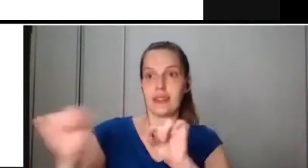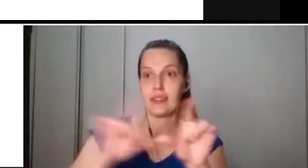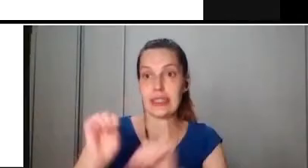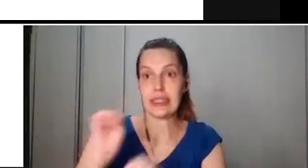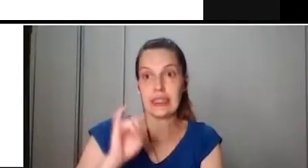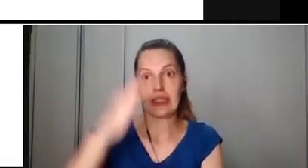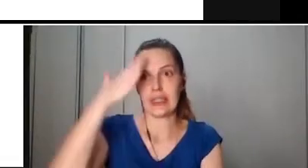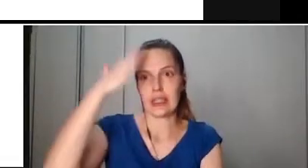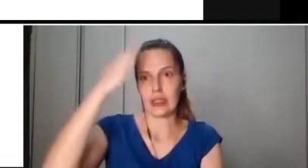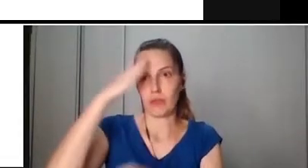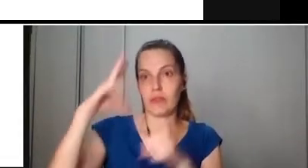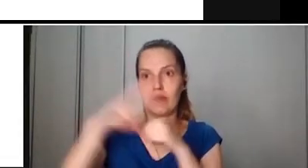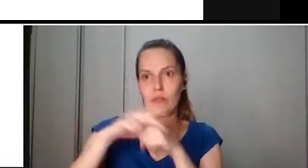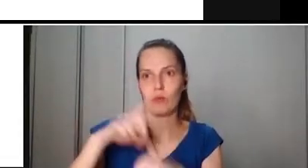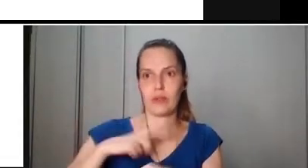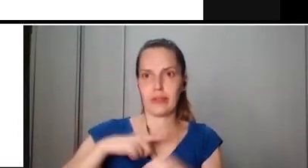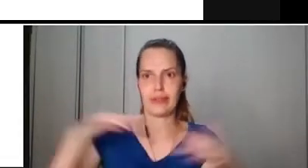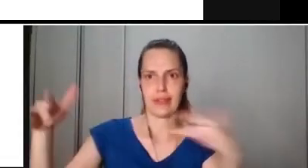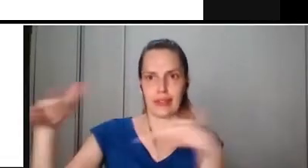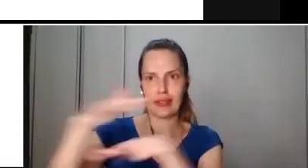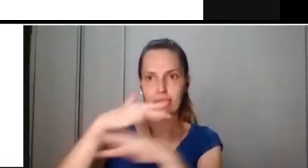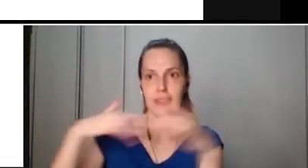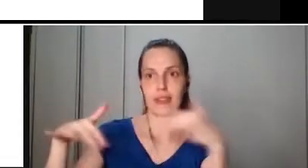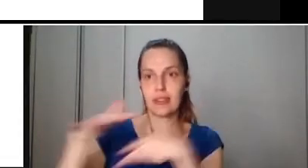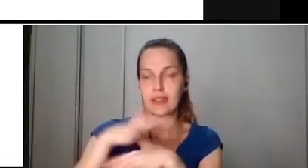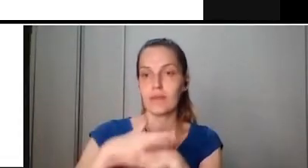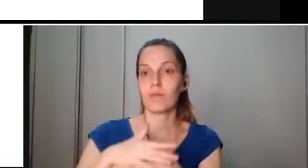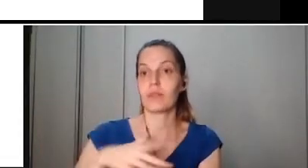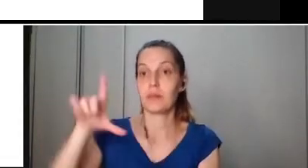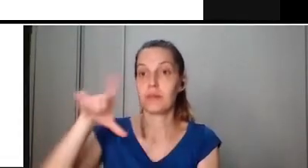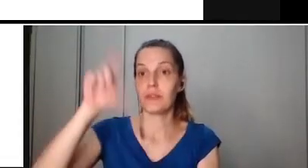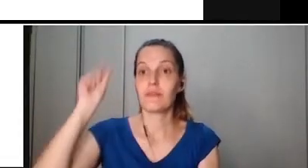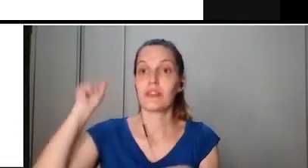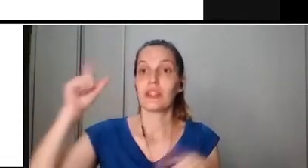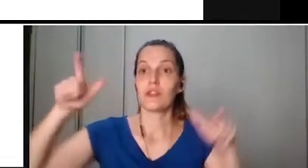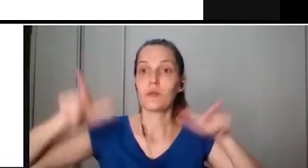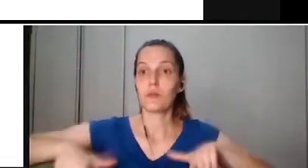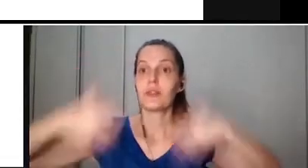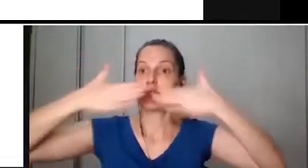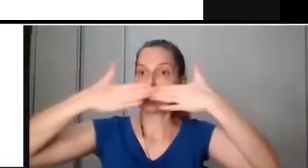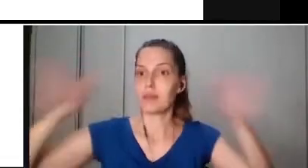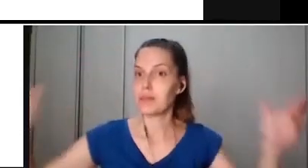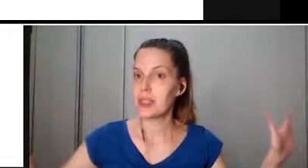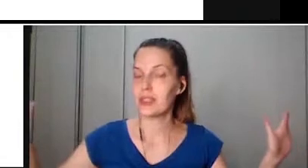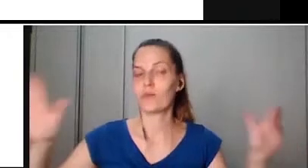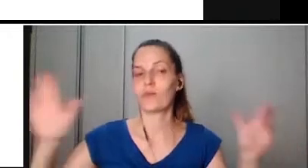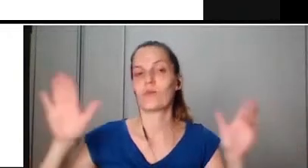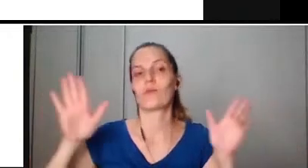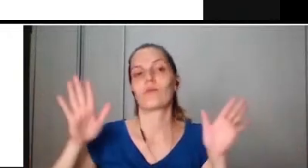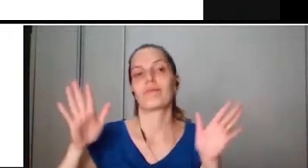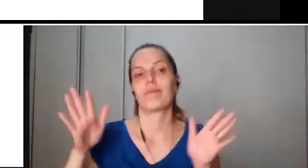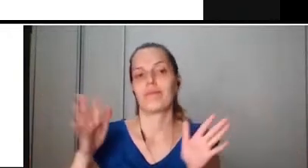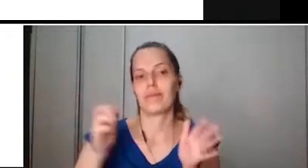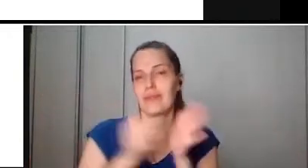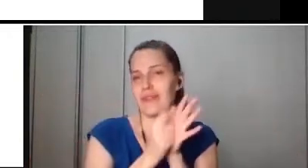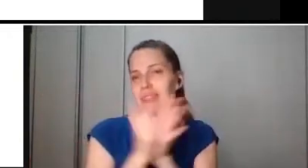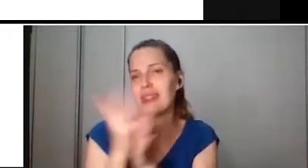dos ambientes fechados, preferência por ambientes abertos, entre outras iniciativas. Então,